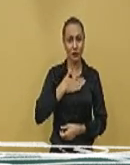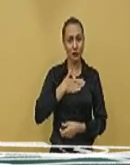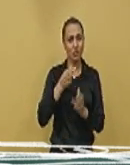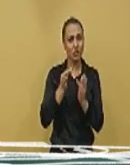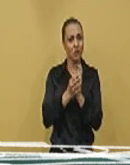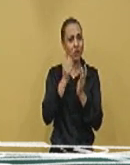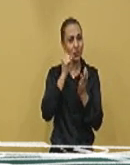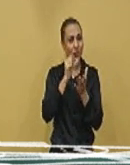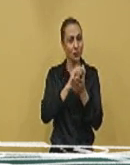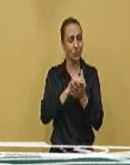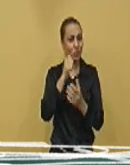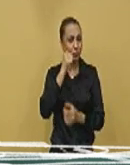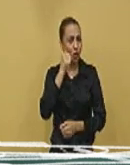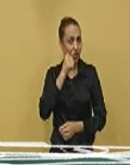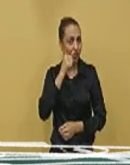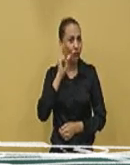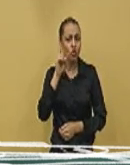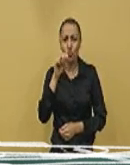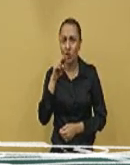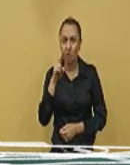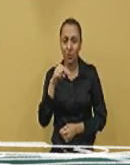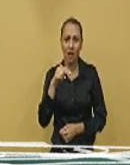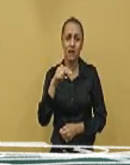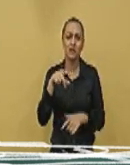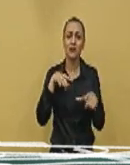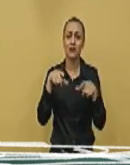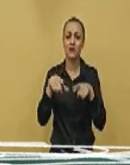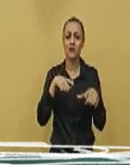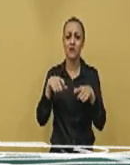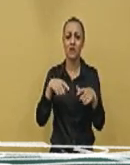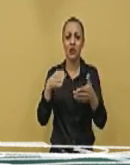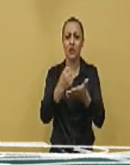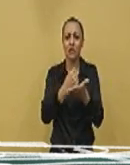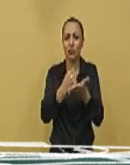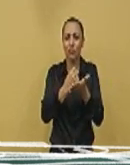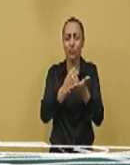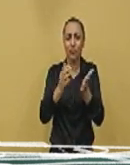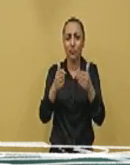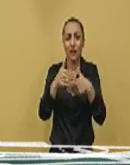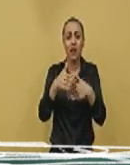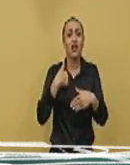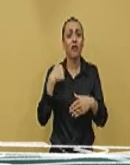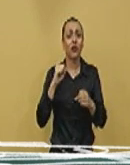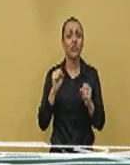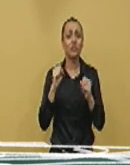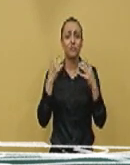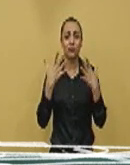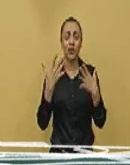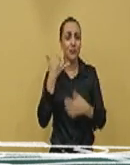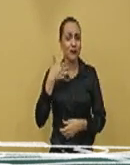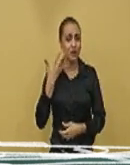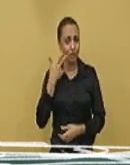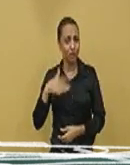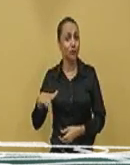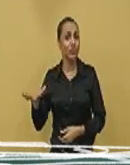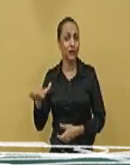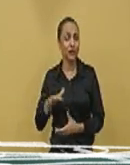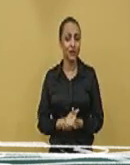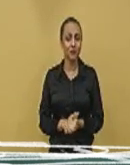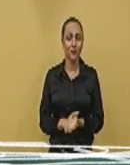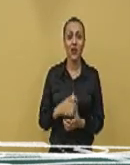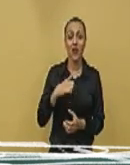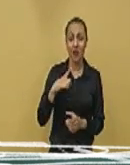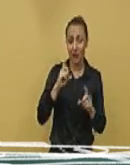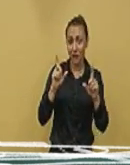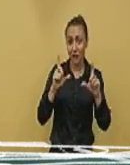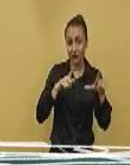nunca mais atuou em farmácia. Ela faz festas infantis Então, ela trabalha num computador lá